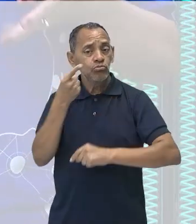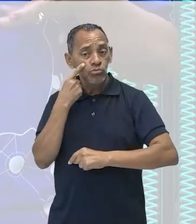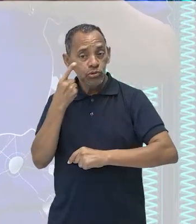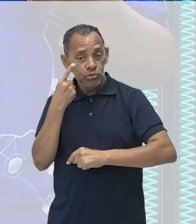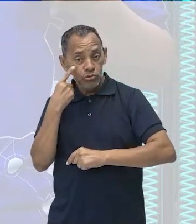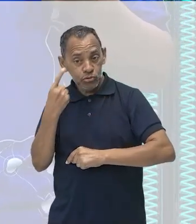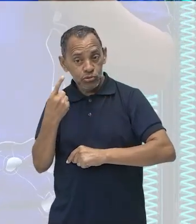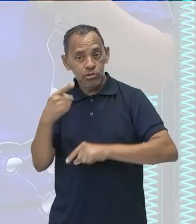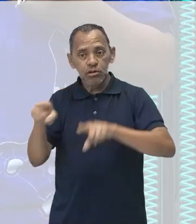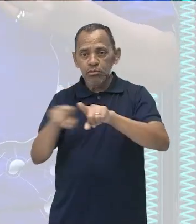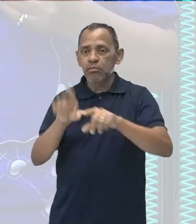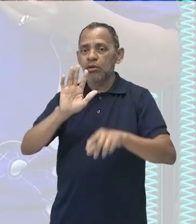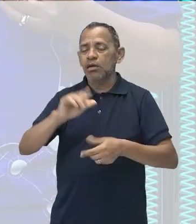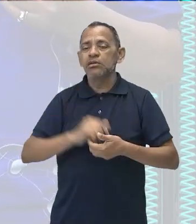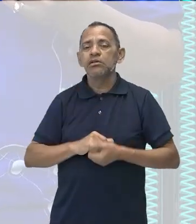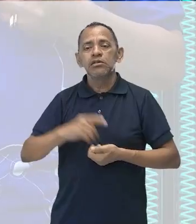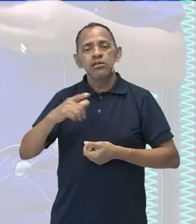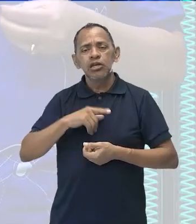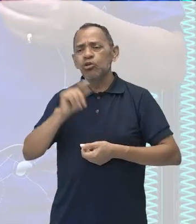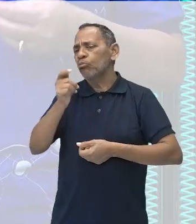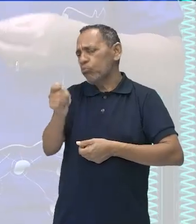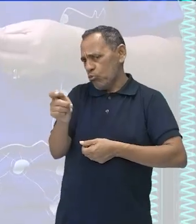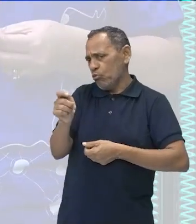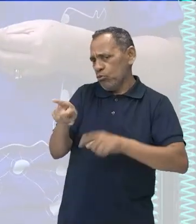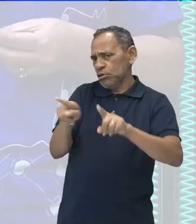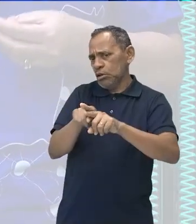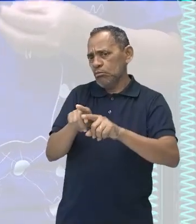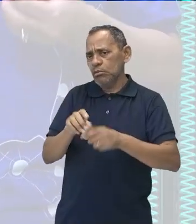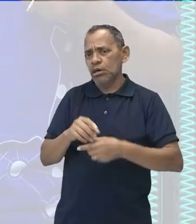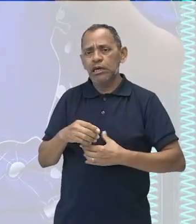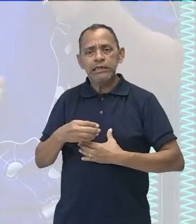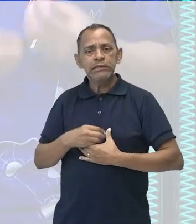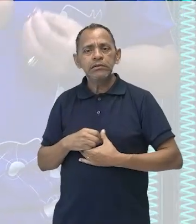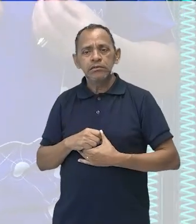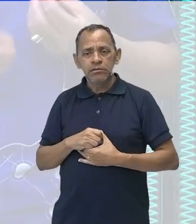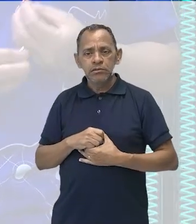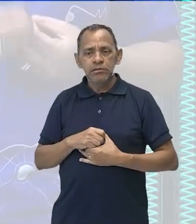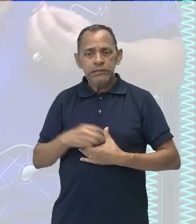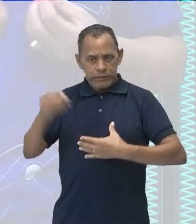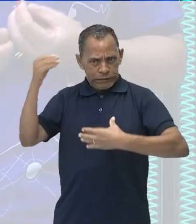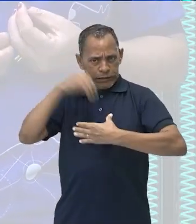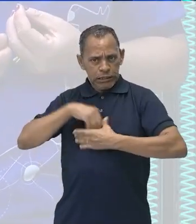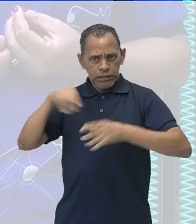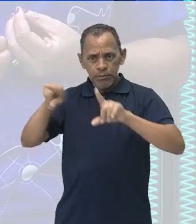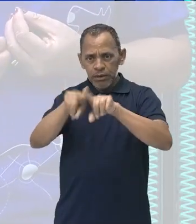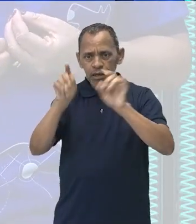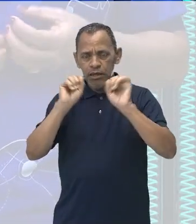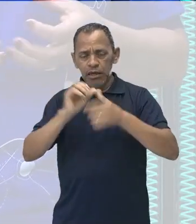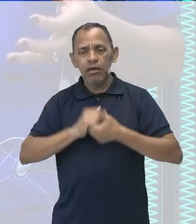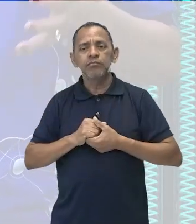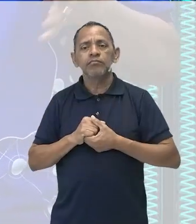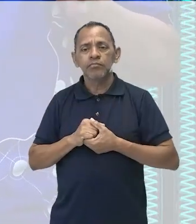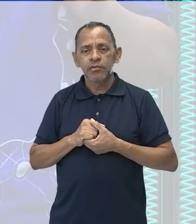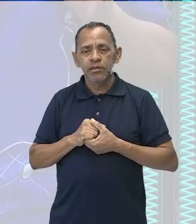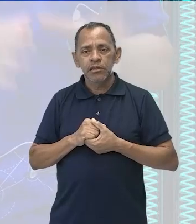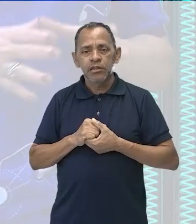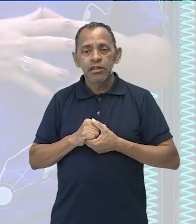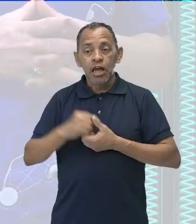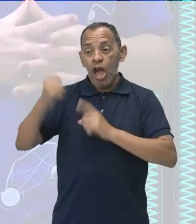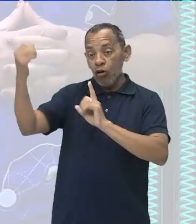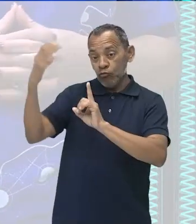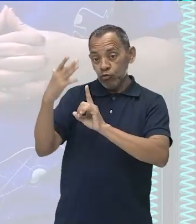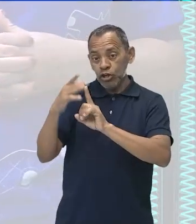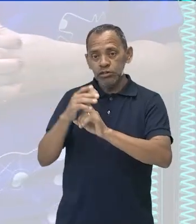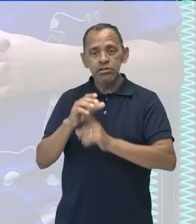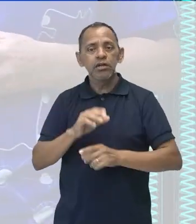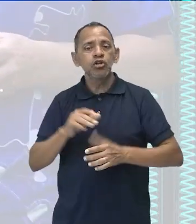mas ele traz um pouquinho na sua essência aquela influência do balé. Então, essa liberdade